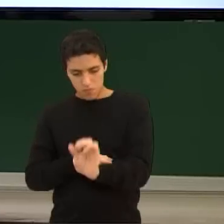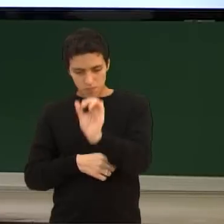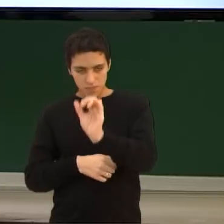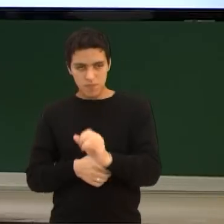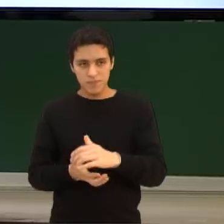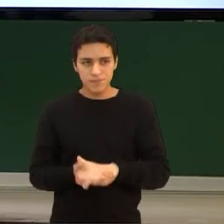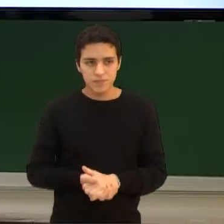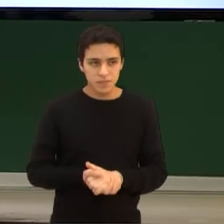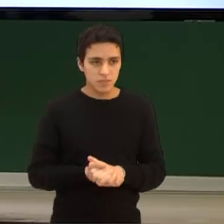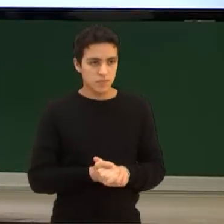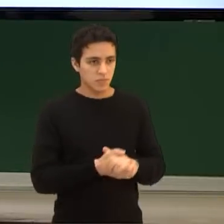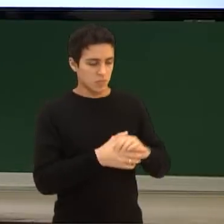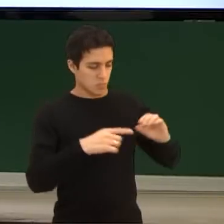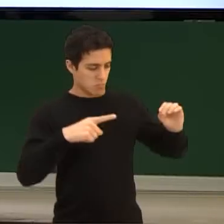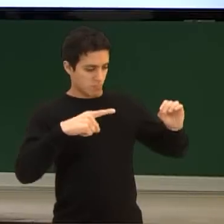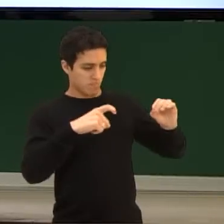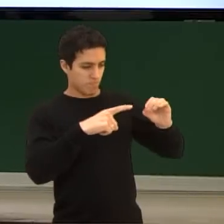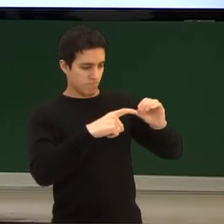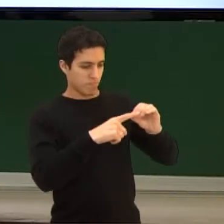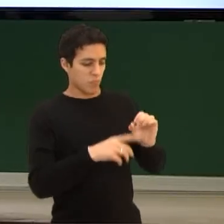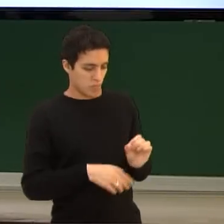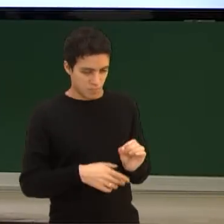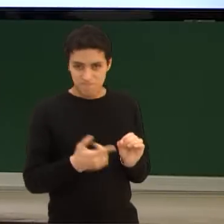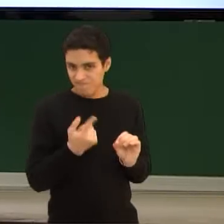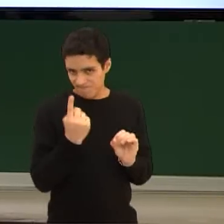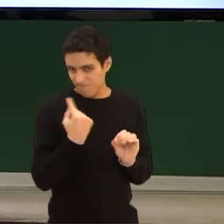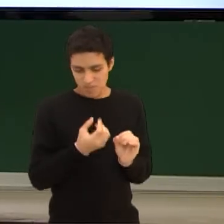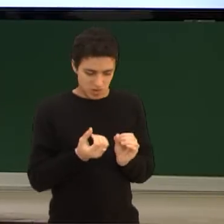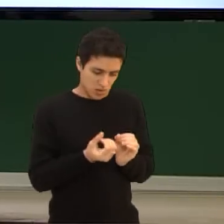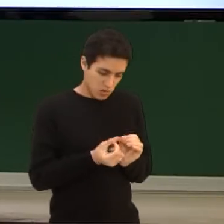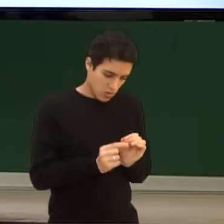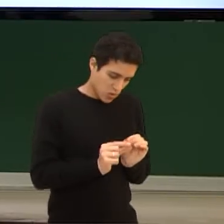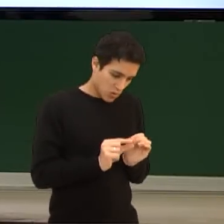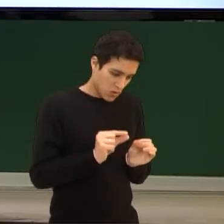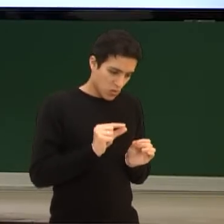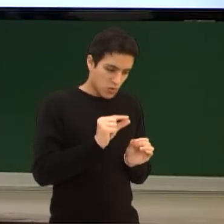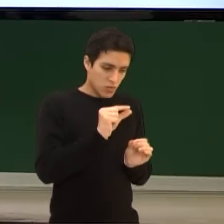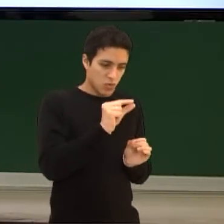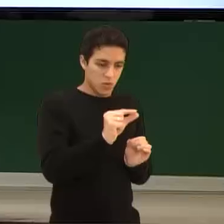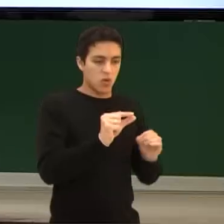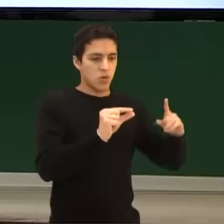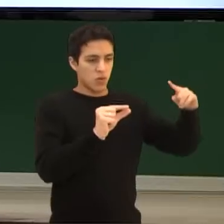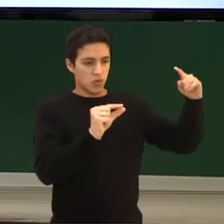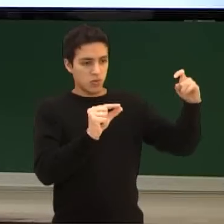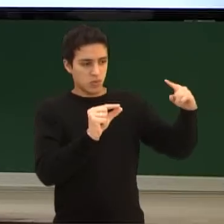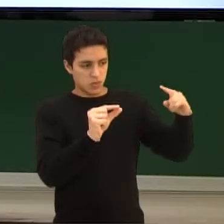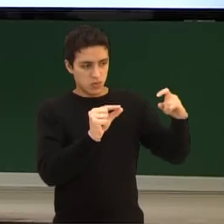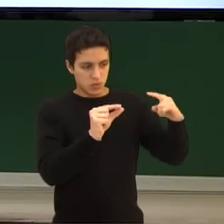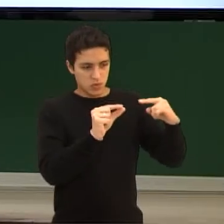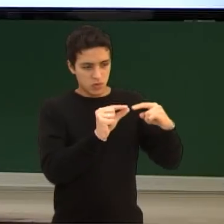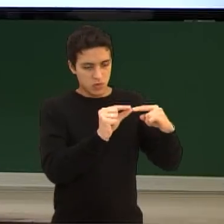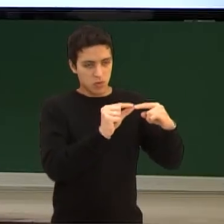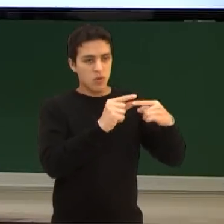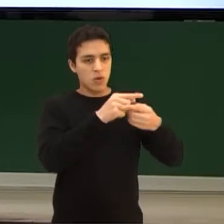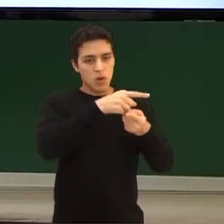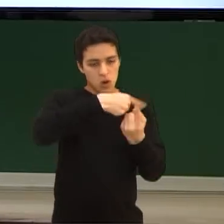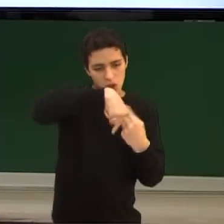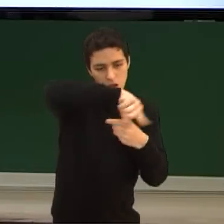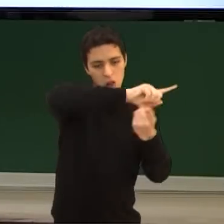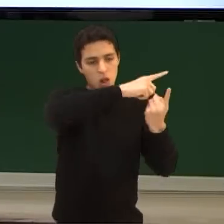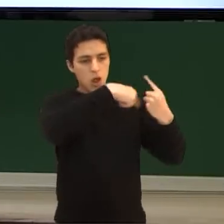ó, fecundação, né? Ovulou, saiu aqui o ovócito do ovário, seguiu pelas tubas